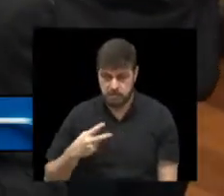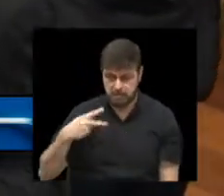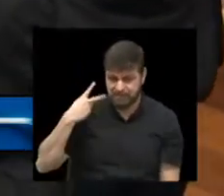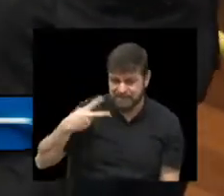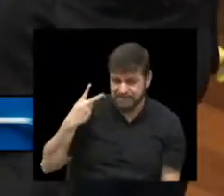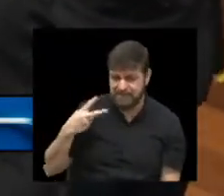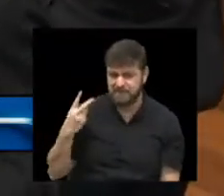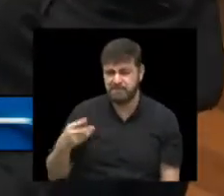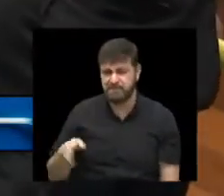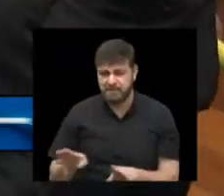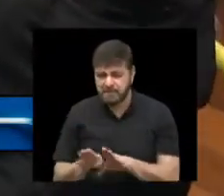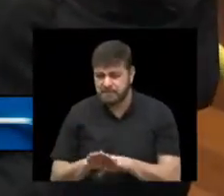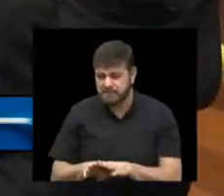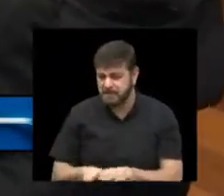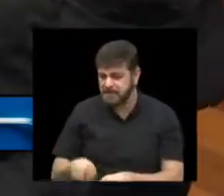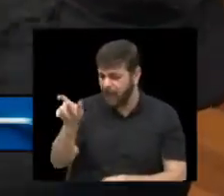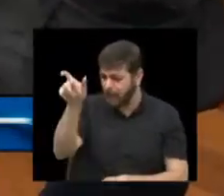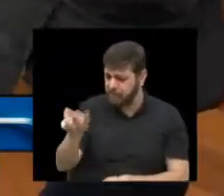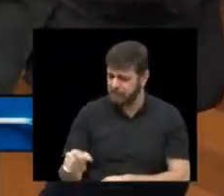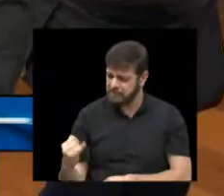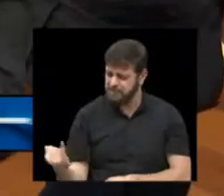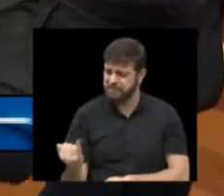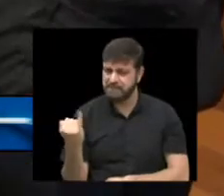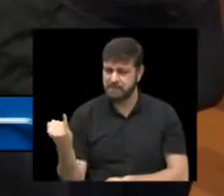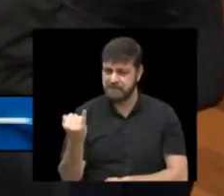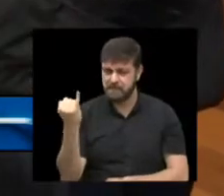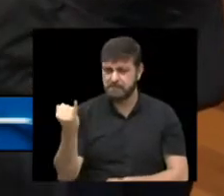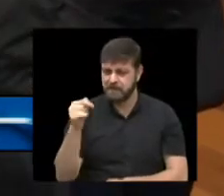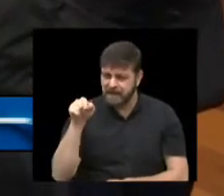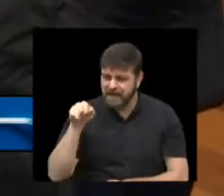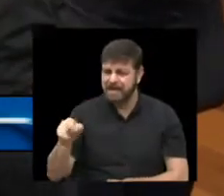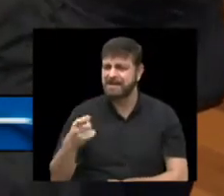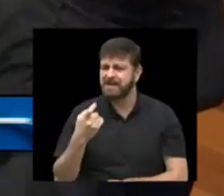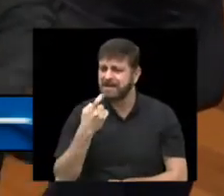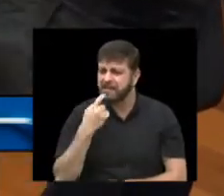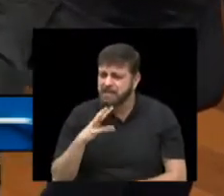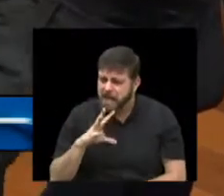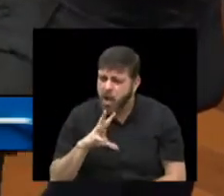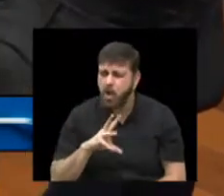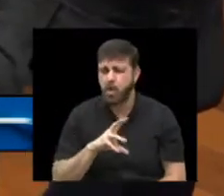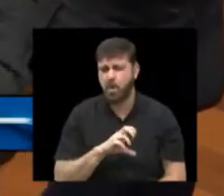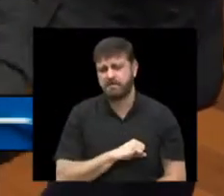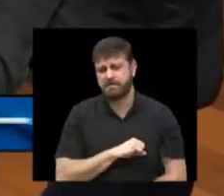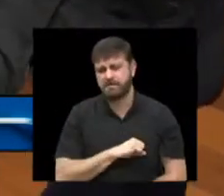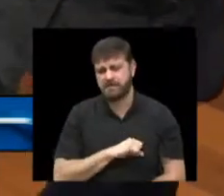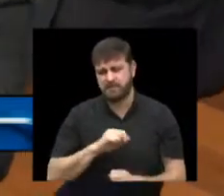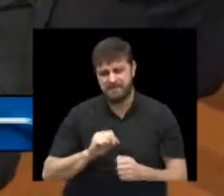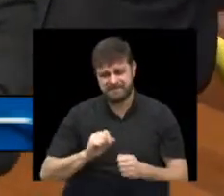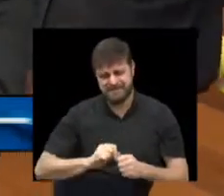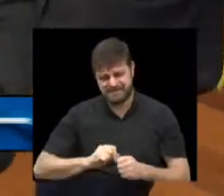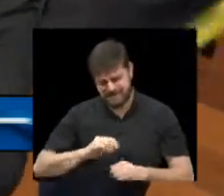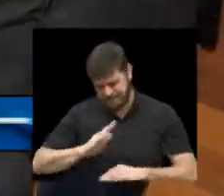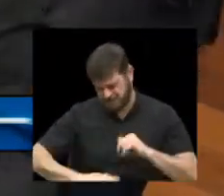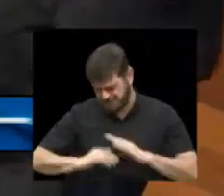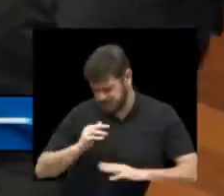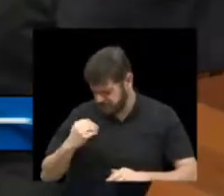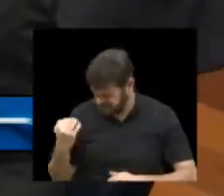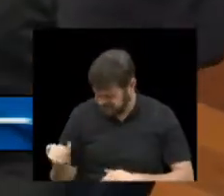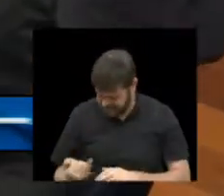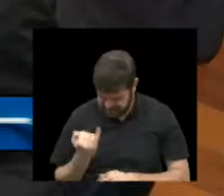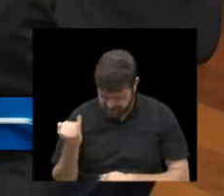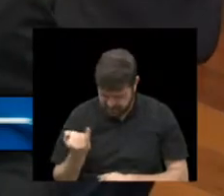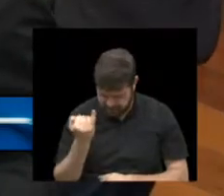a importância das pessoas que gostavam da nossa cidade, que desenvolveram atividades importantes e relevantes na